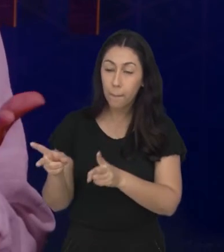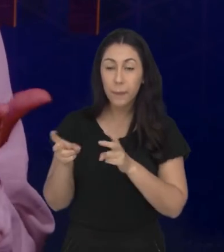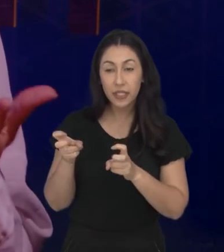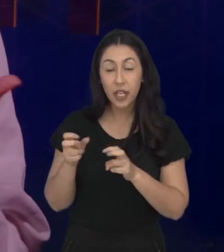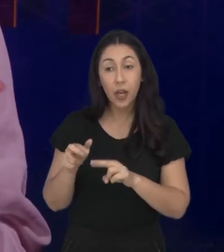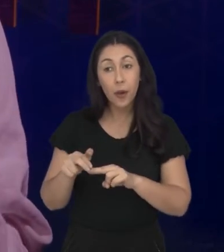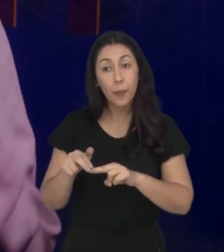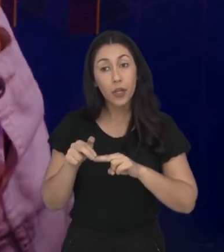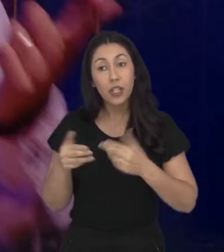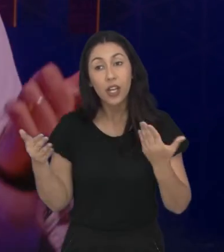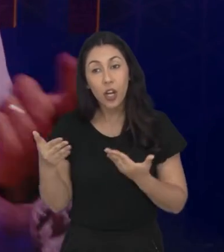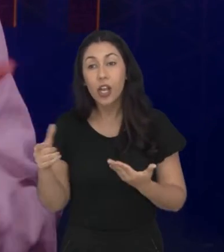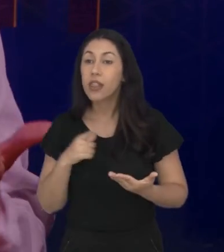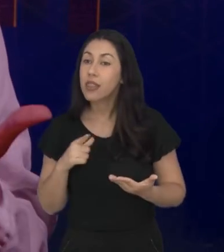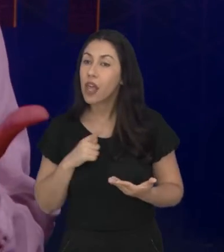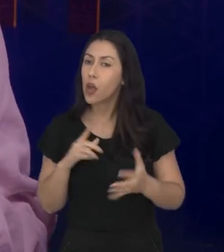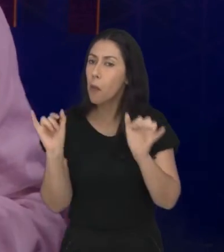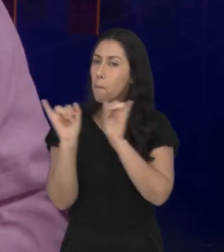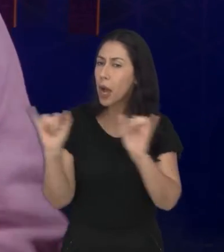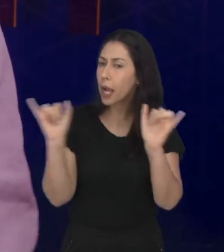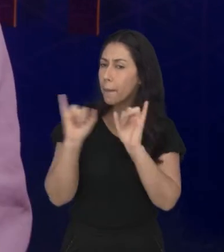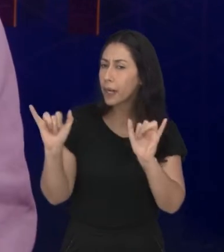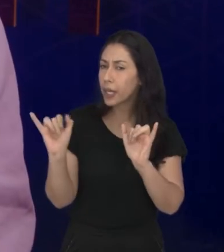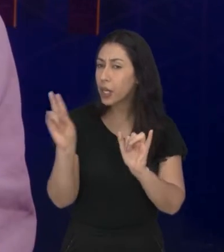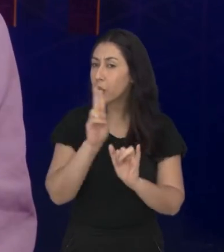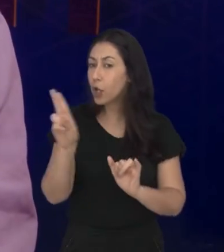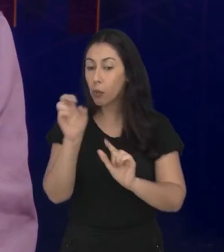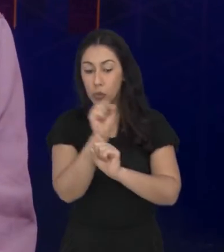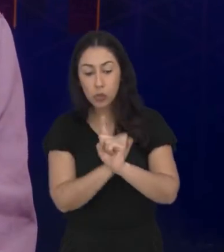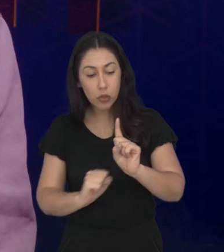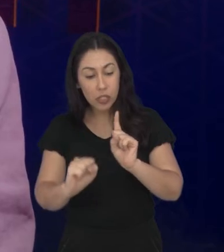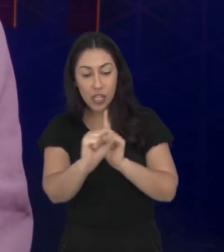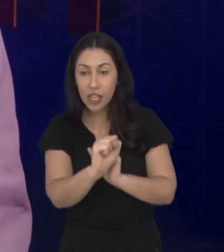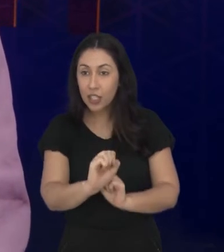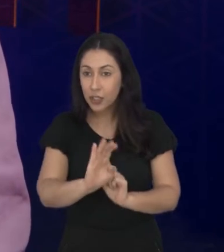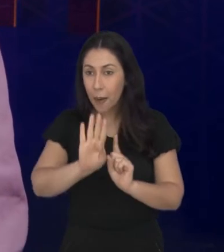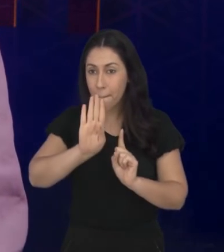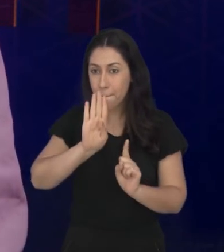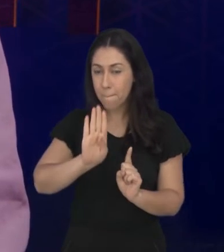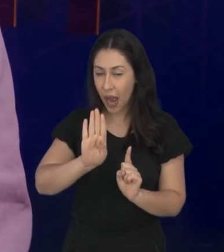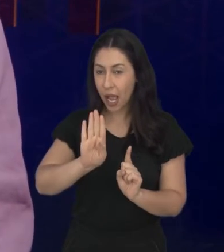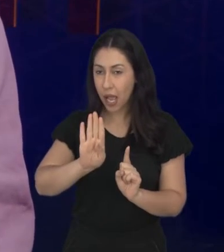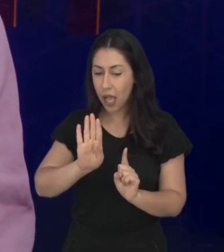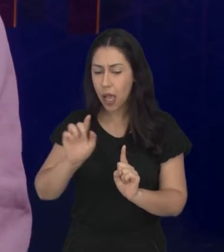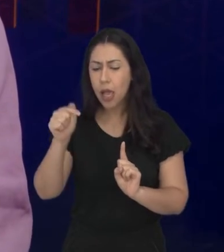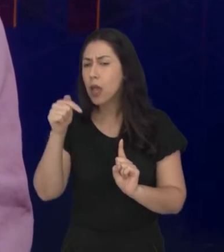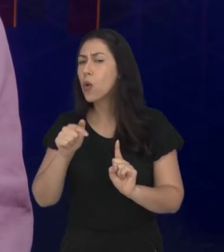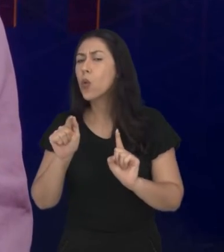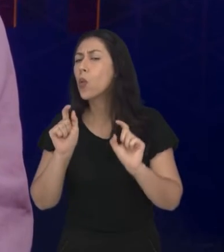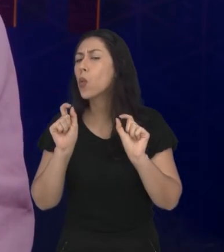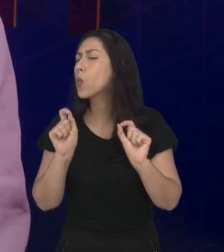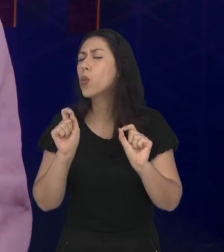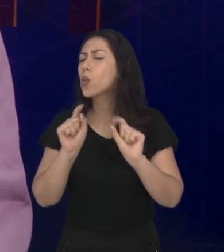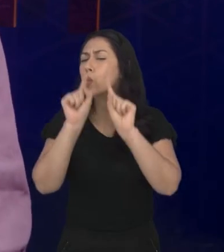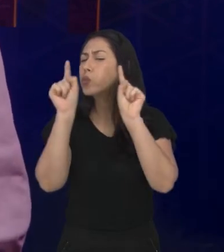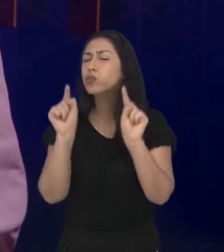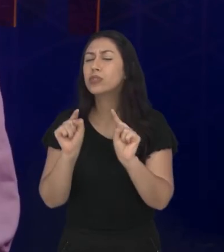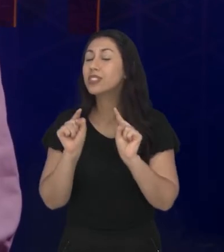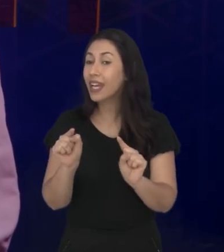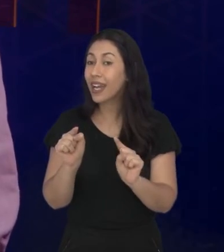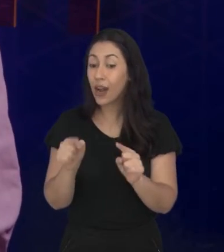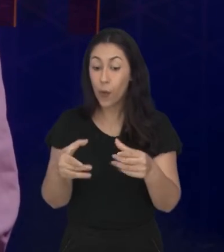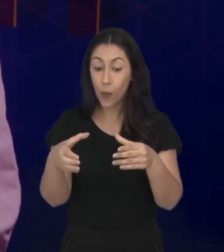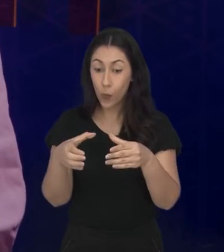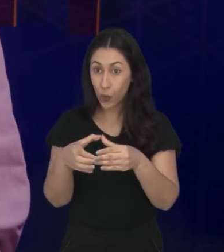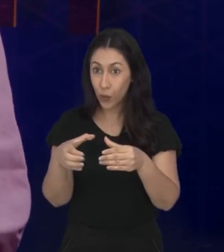acontecendo aí pelo mundo que é a da Sociedade B. Olha só que negócio interessante. A Sociedade B é justamente esse grupo